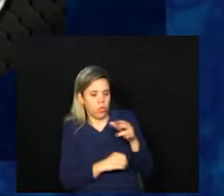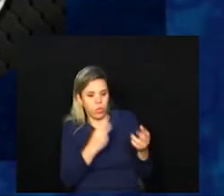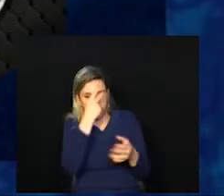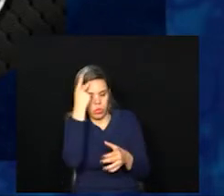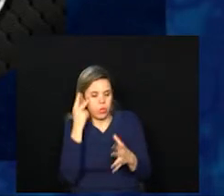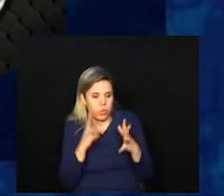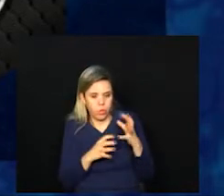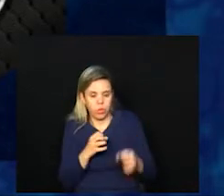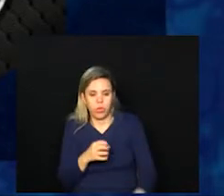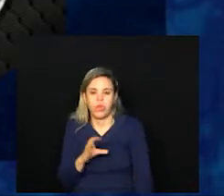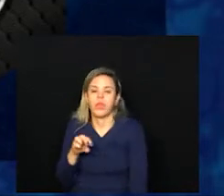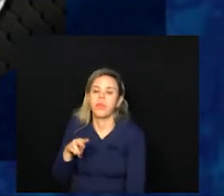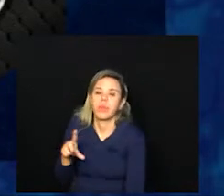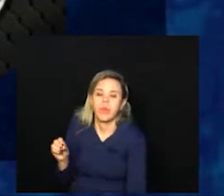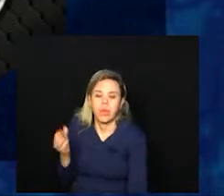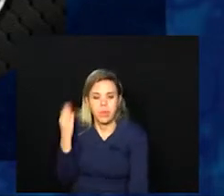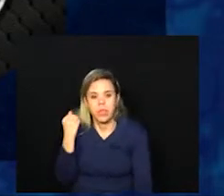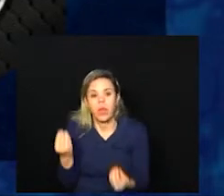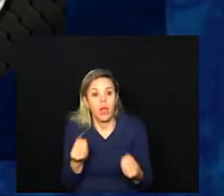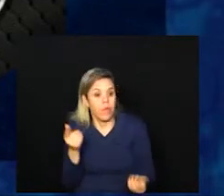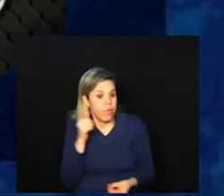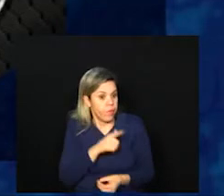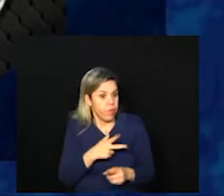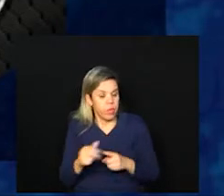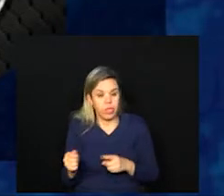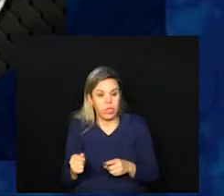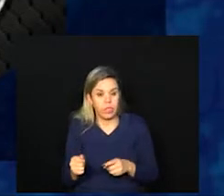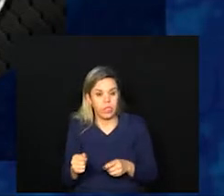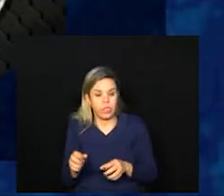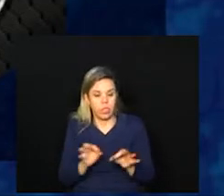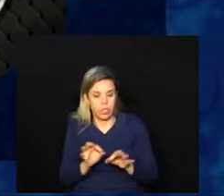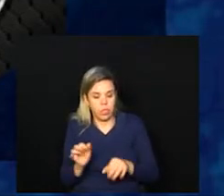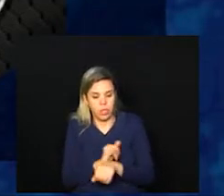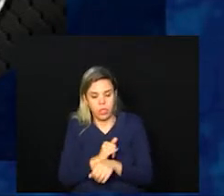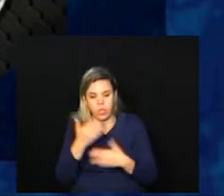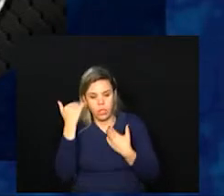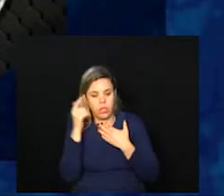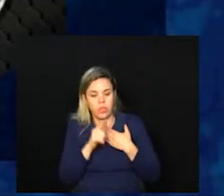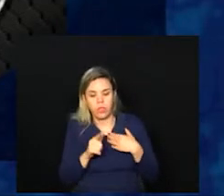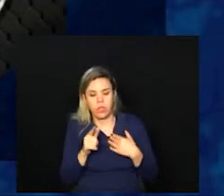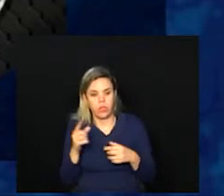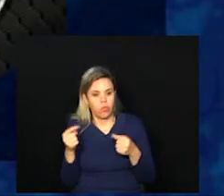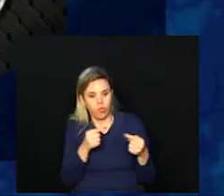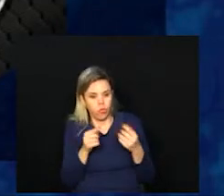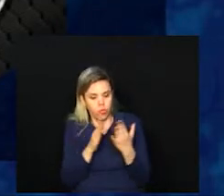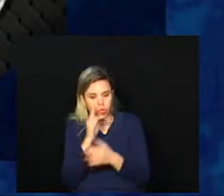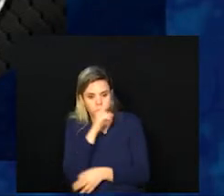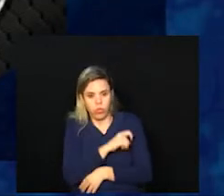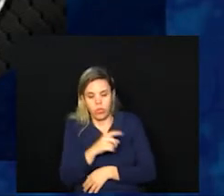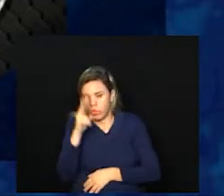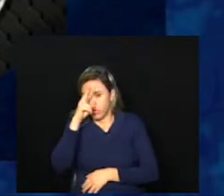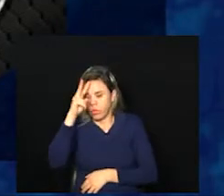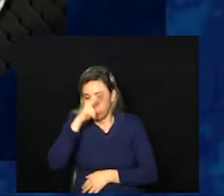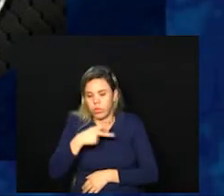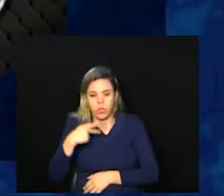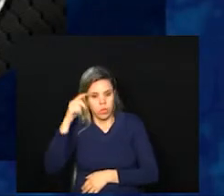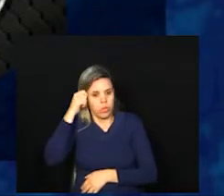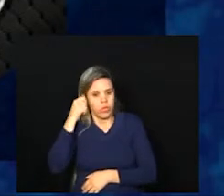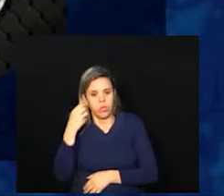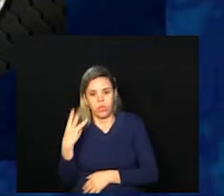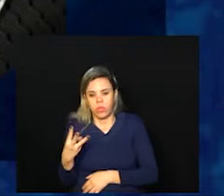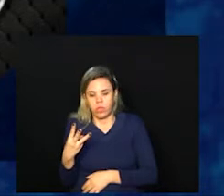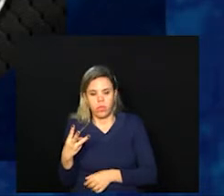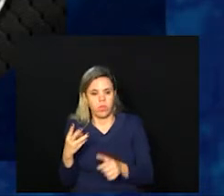briga com o Camilo para saber quem vai ser o armador da Macaca neste duelo complicado. Lembrando que a Ponte está a